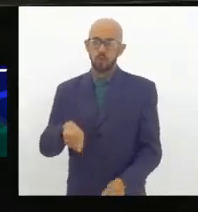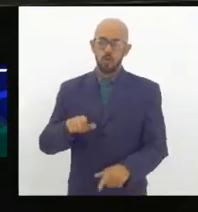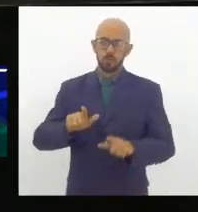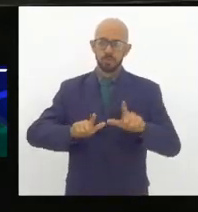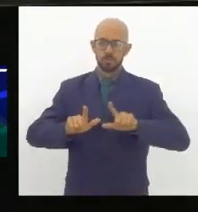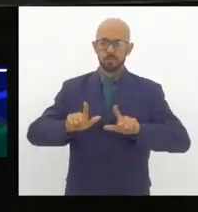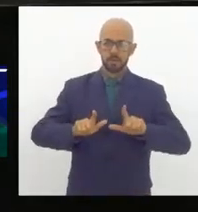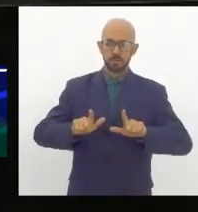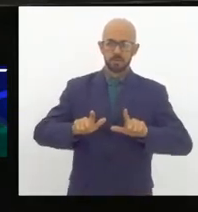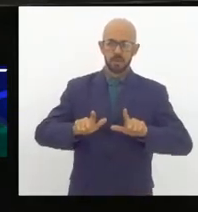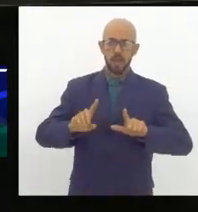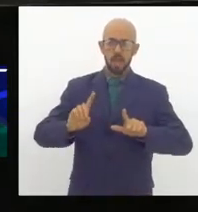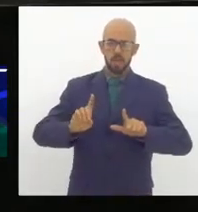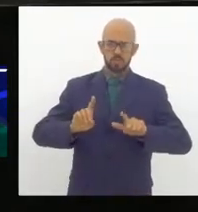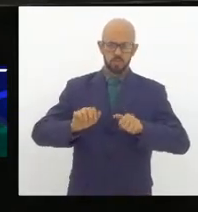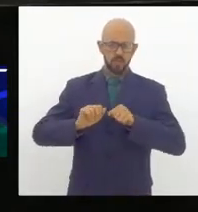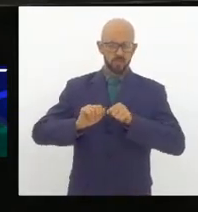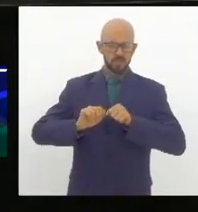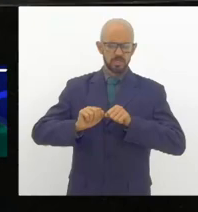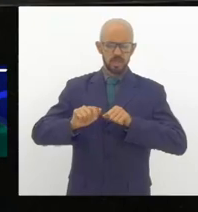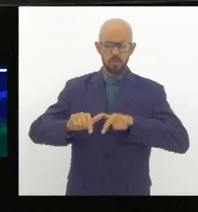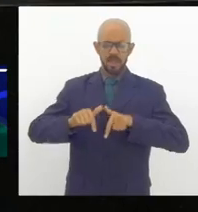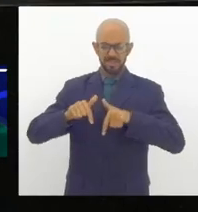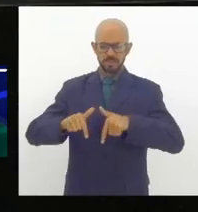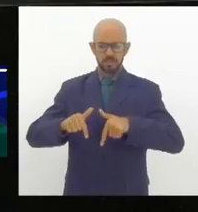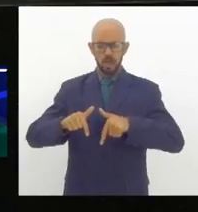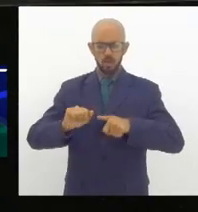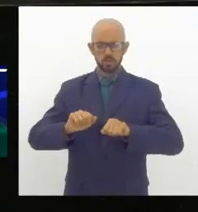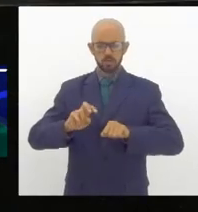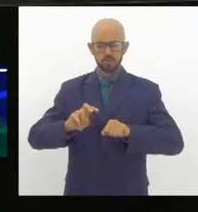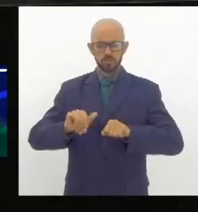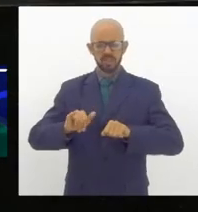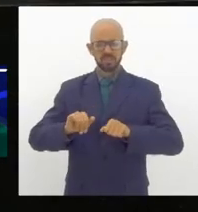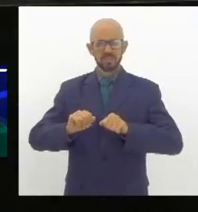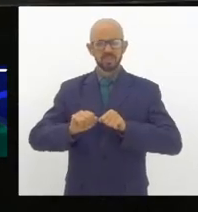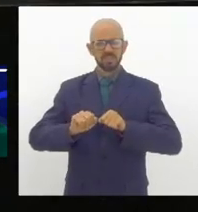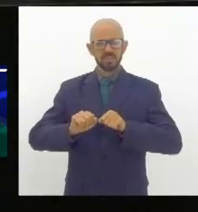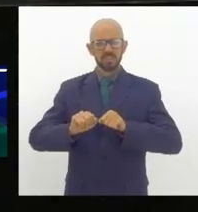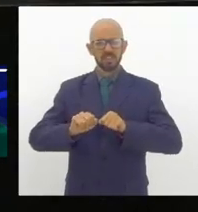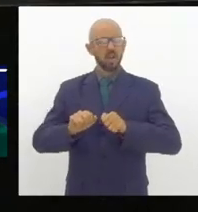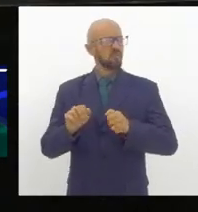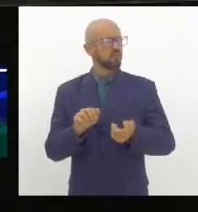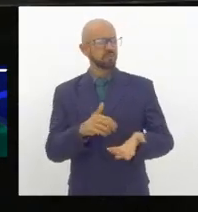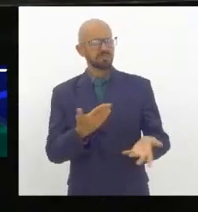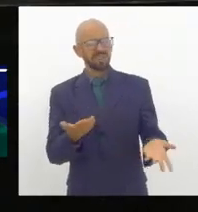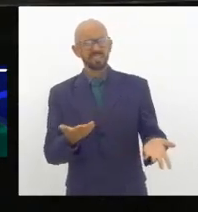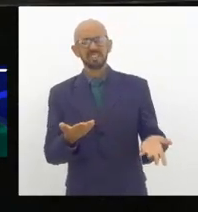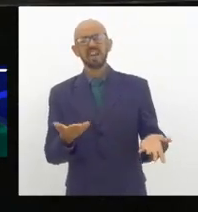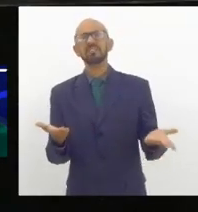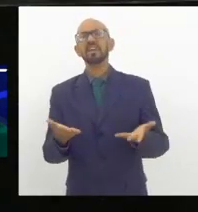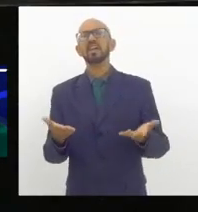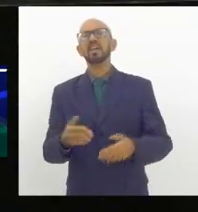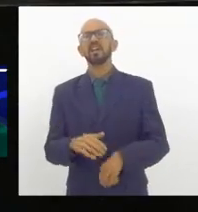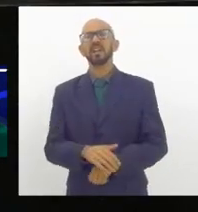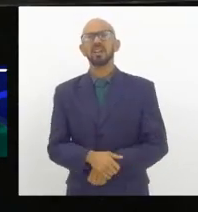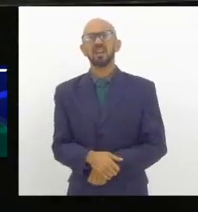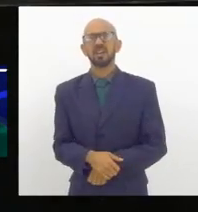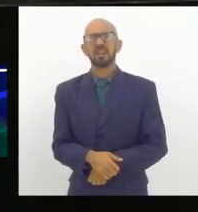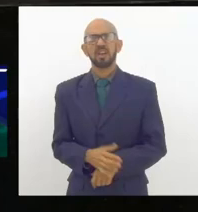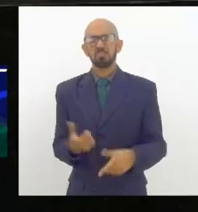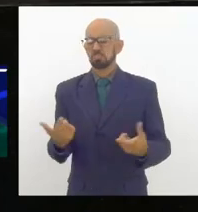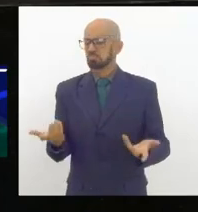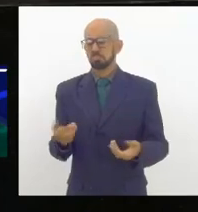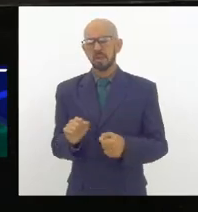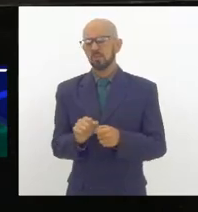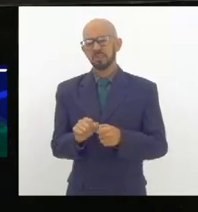para poder usar vamos criar uma força-tarefa vamos resgatar resgatou nada Governador contador de histórias